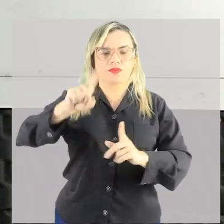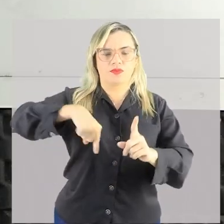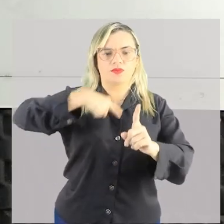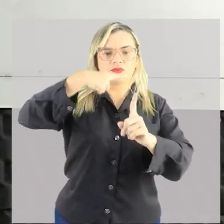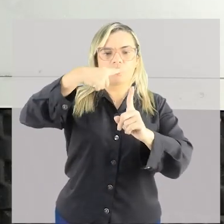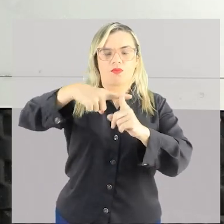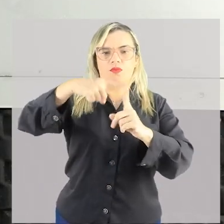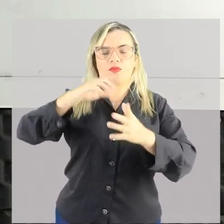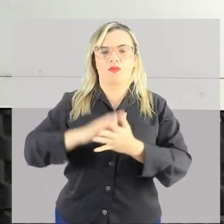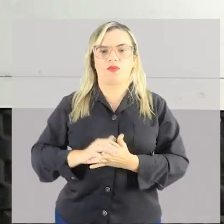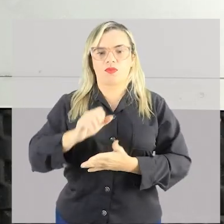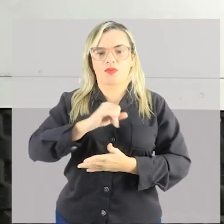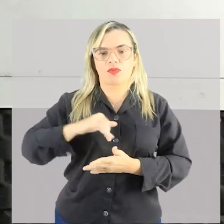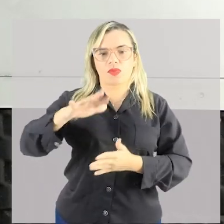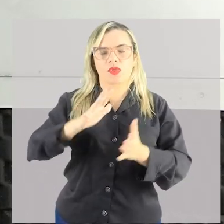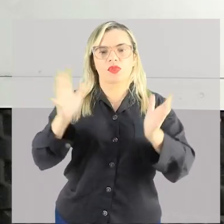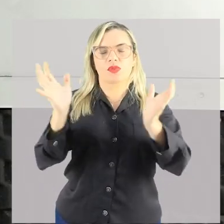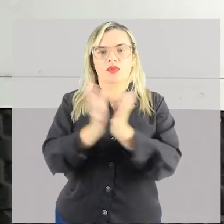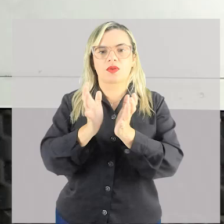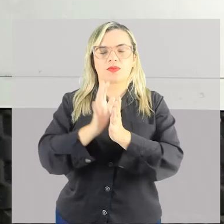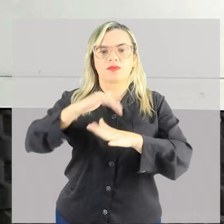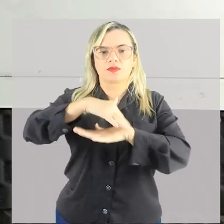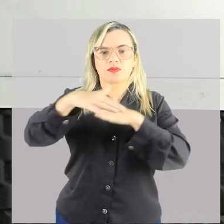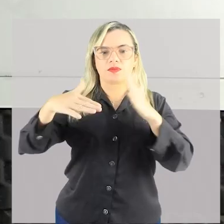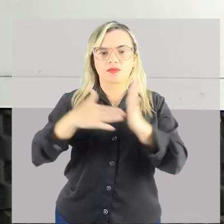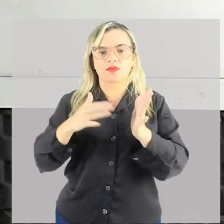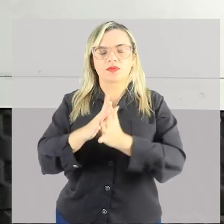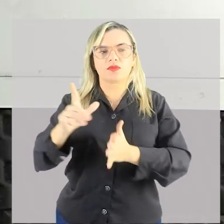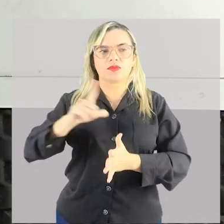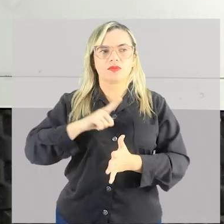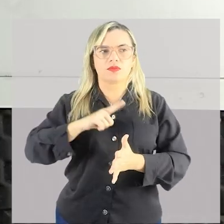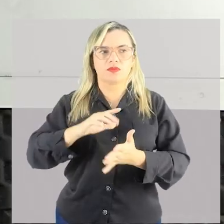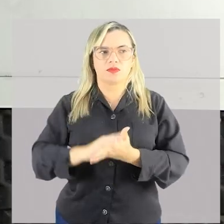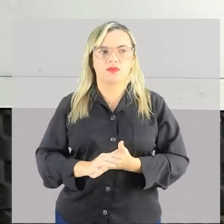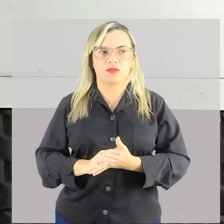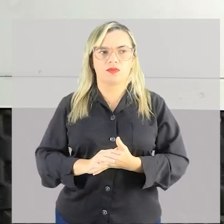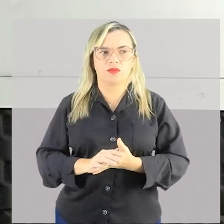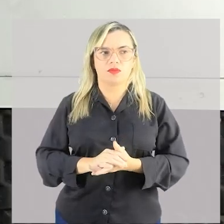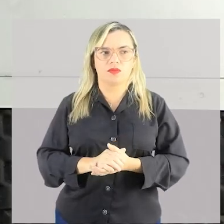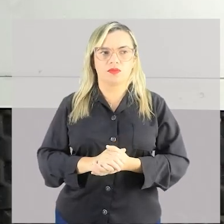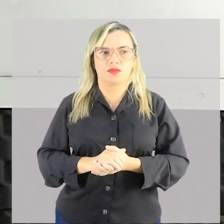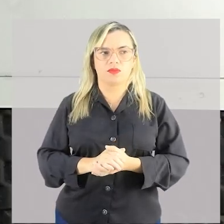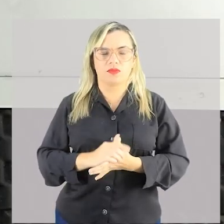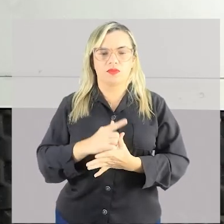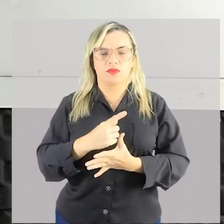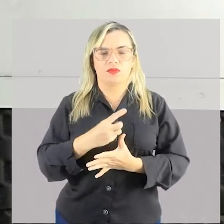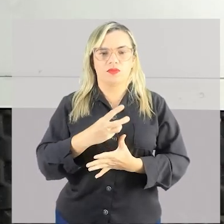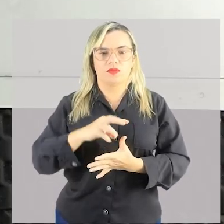espo mostal seria 13,2 por somado com